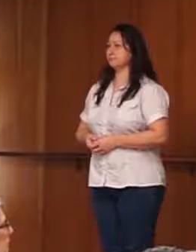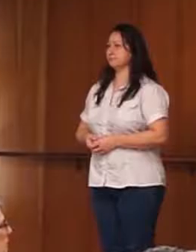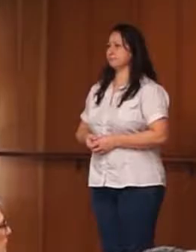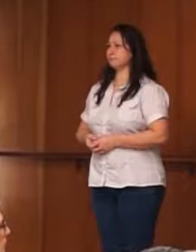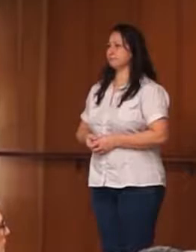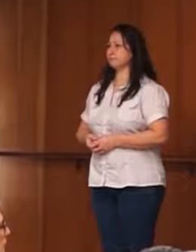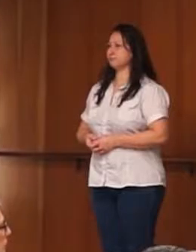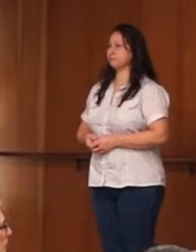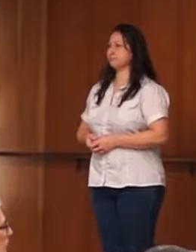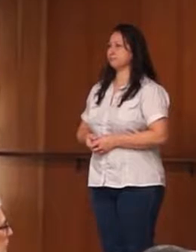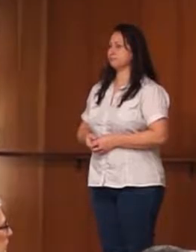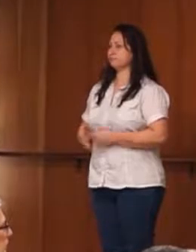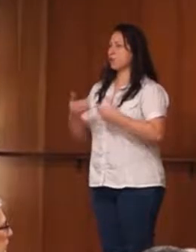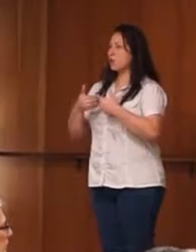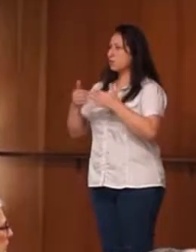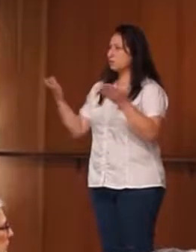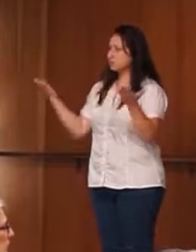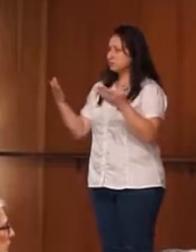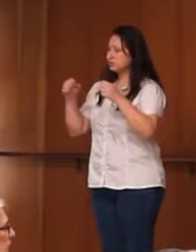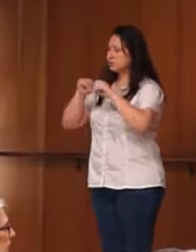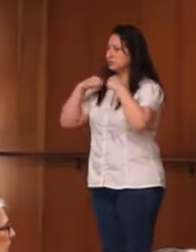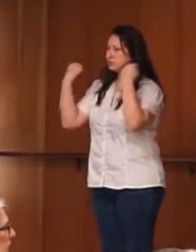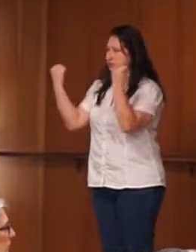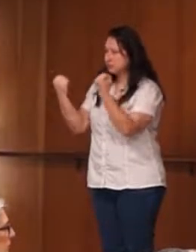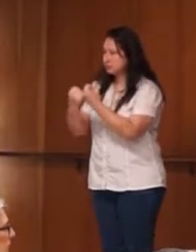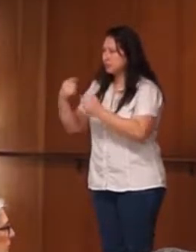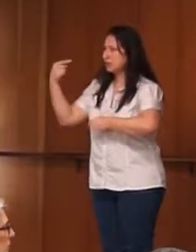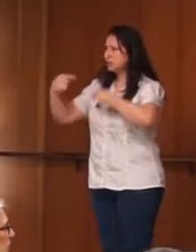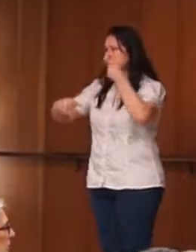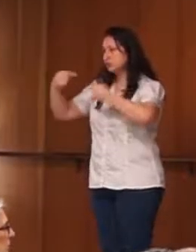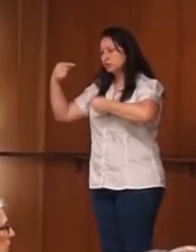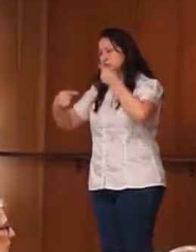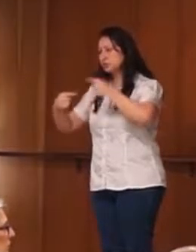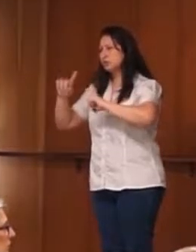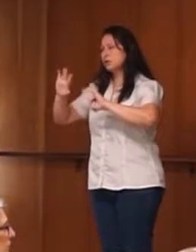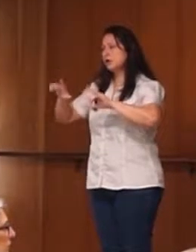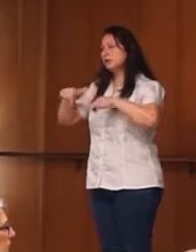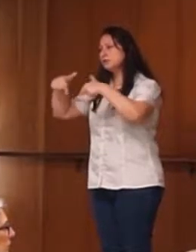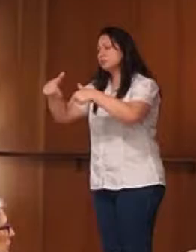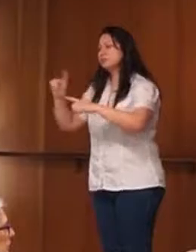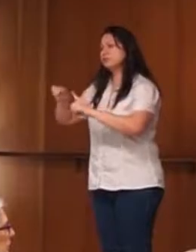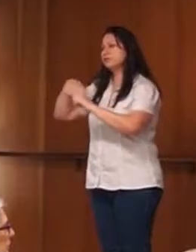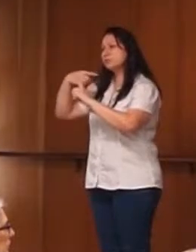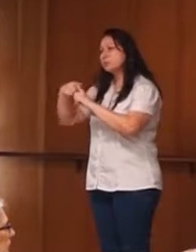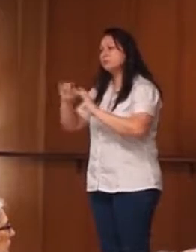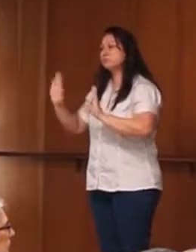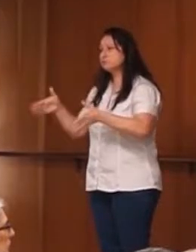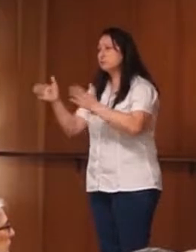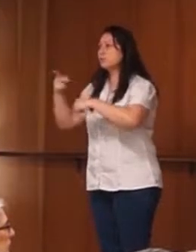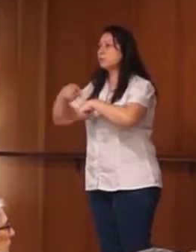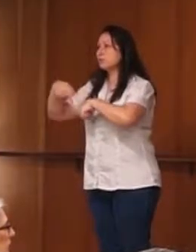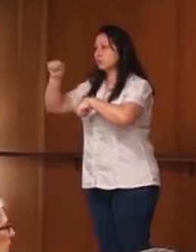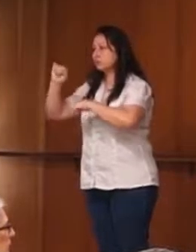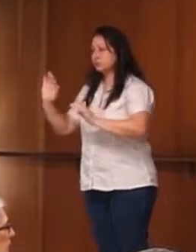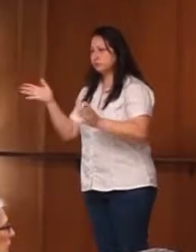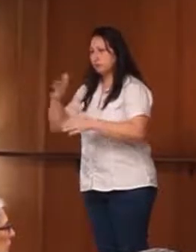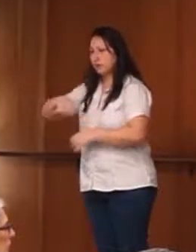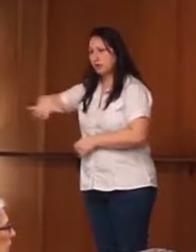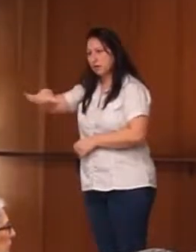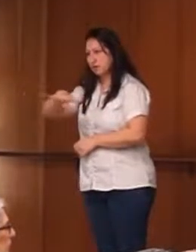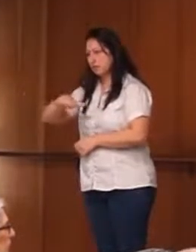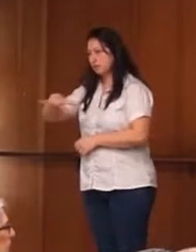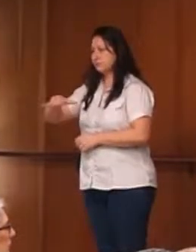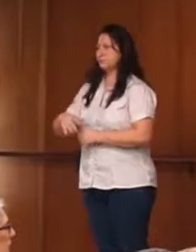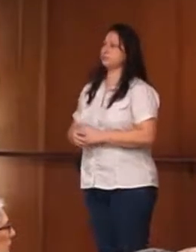Gostaria de abrir então os trabalhos do seminário de política de ações afirmativas para pós-graduação.